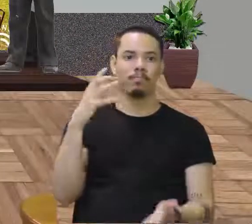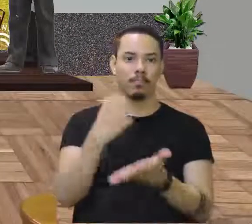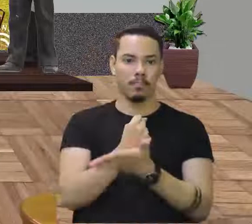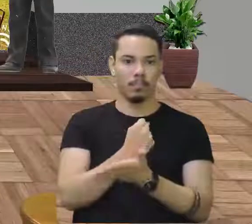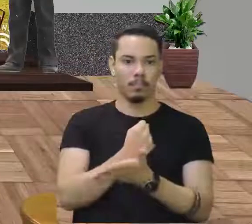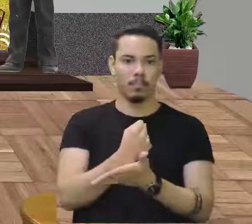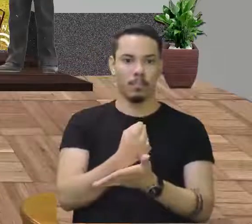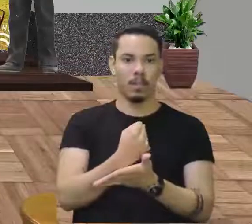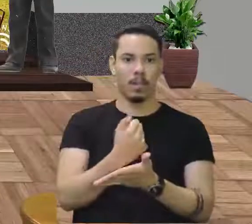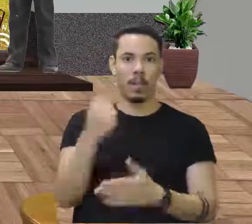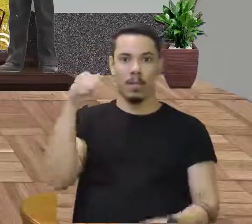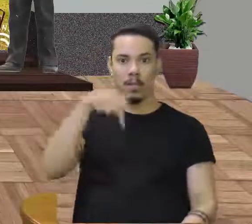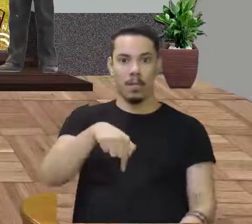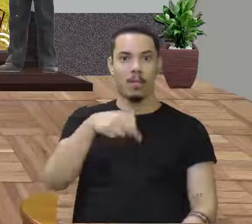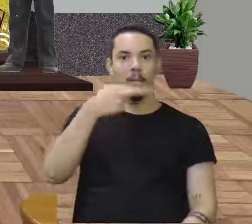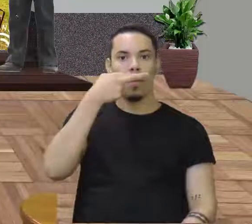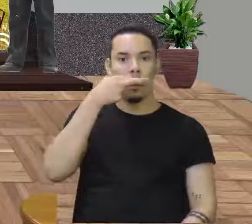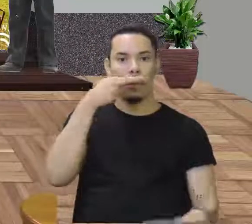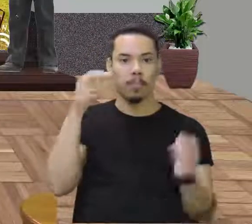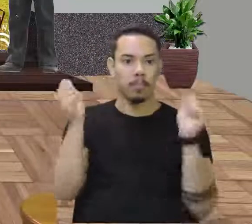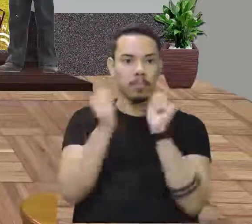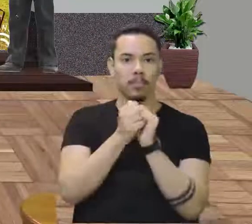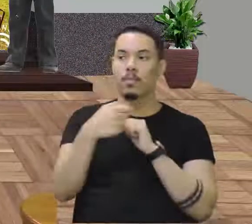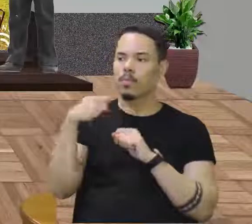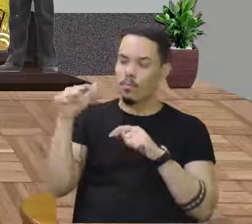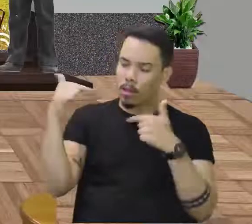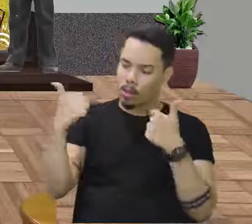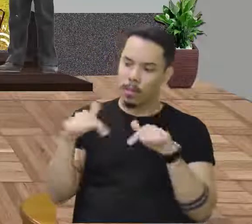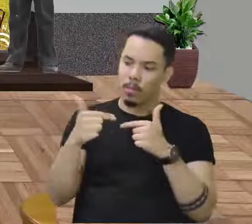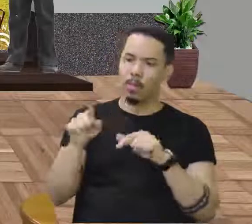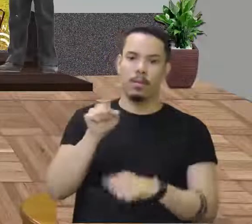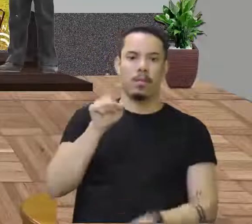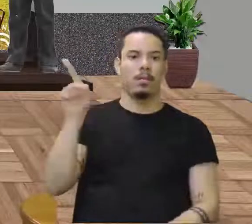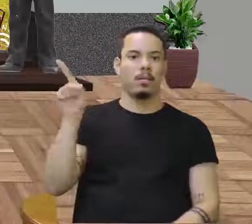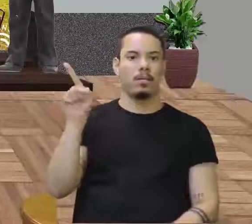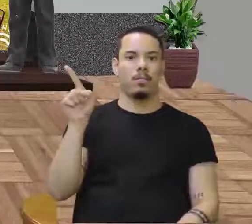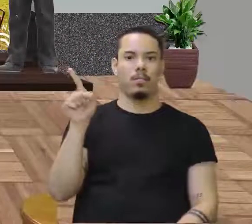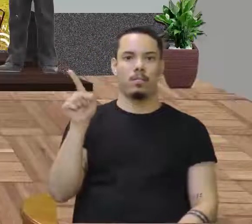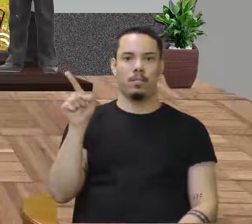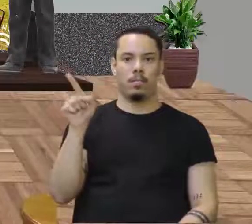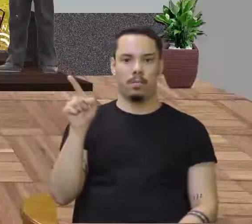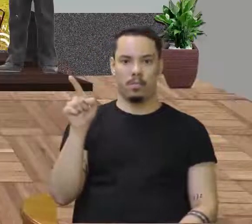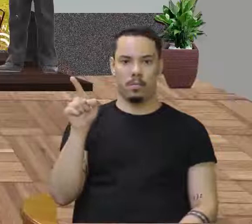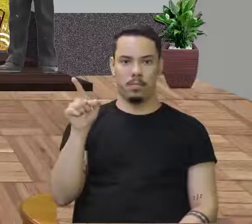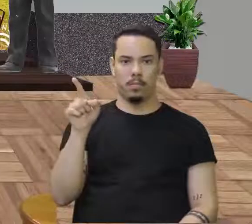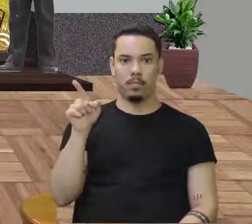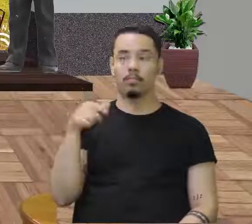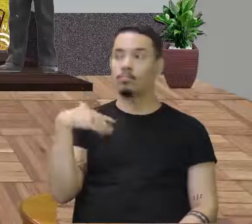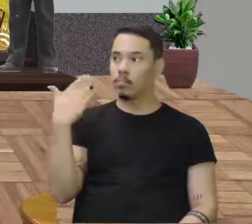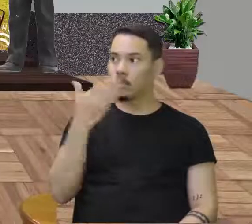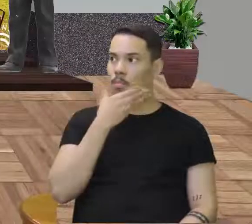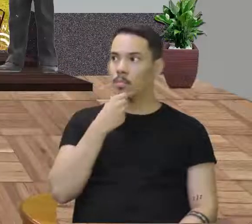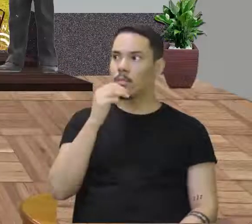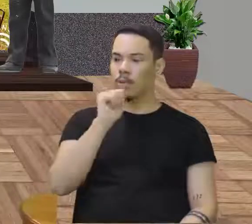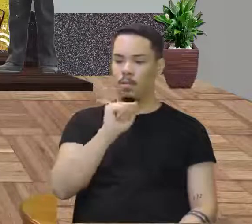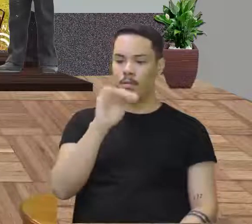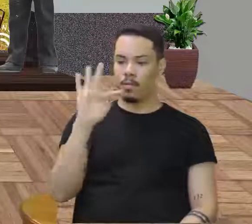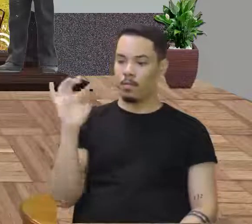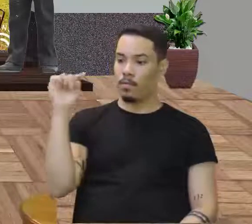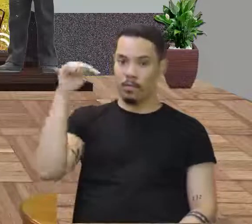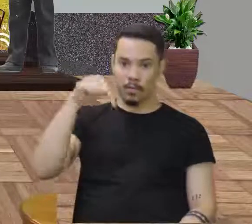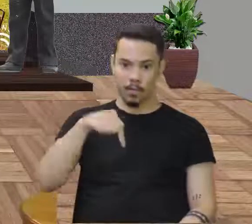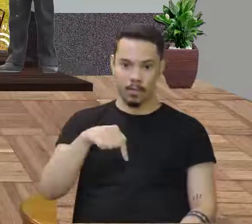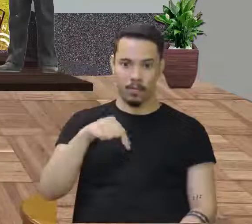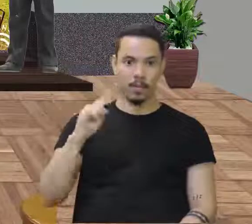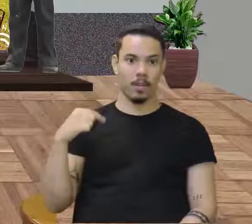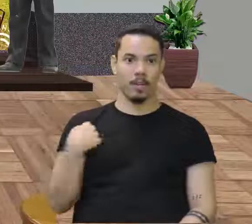Vem para cá com Rondon. Rondon diz, olha, vai lá trabalhar nas linhas telegráficas. E Aloysio vem. E